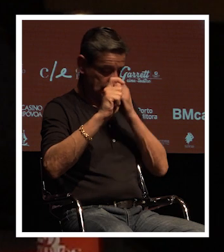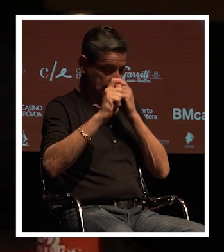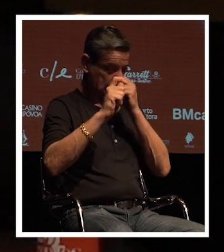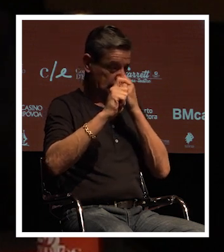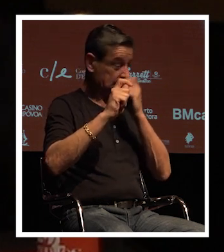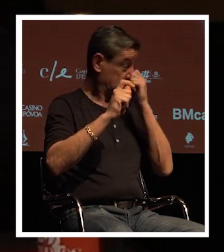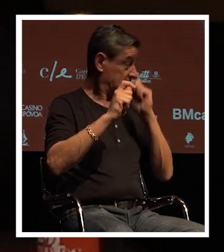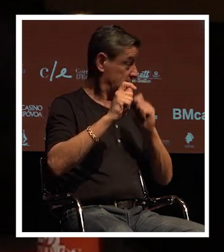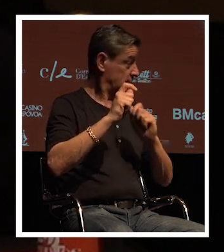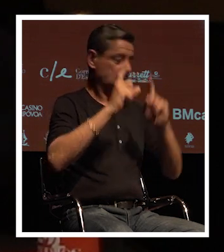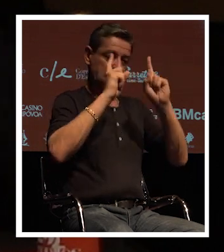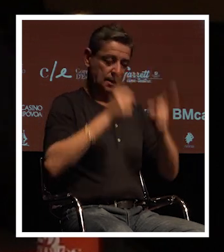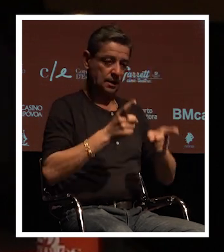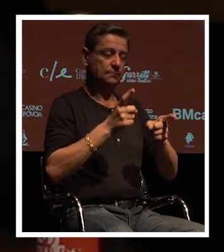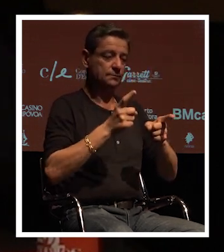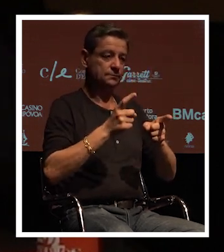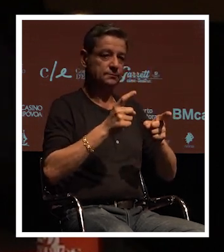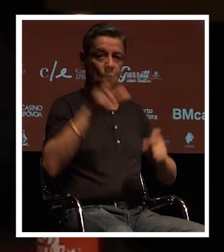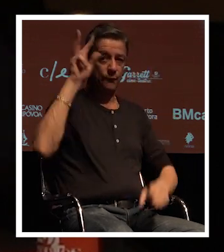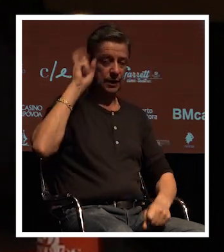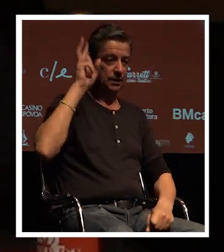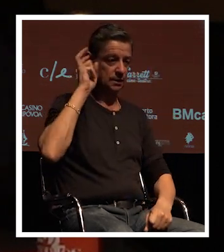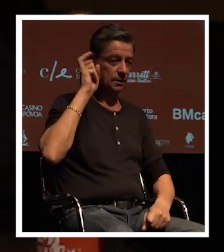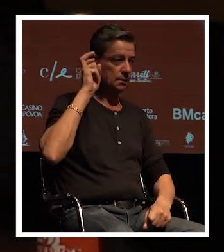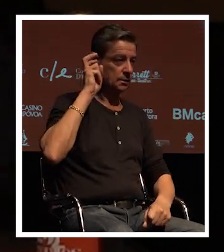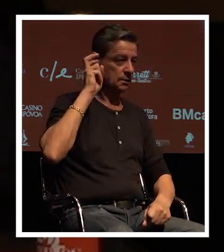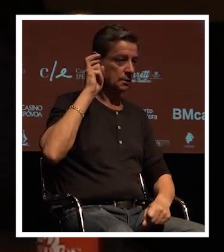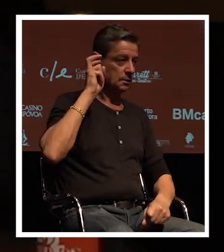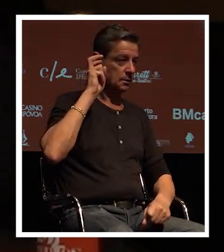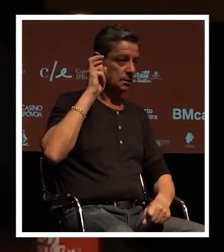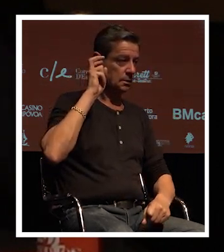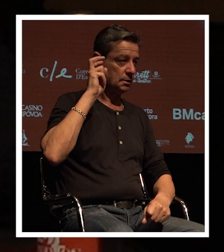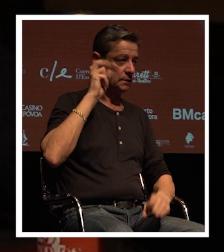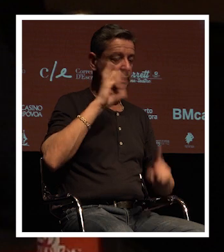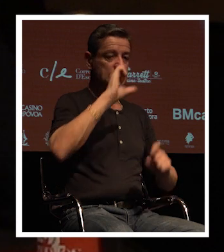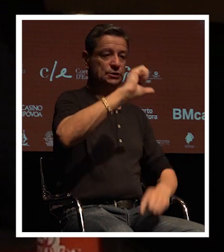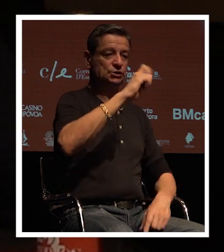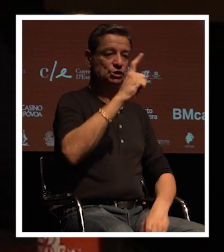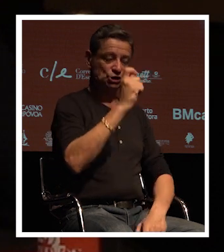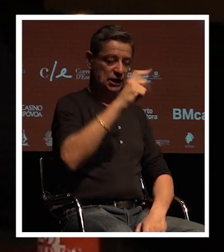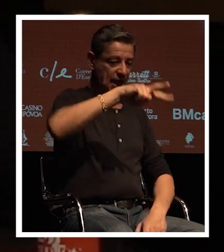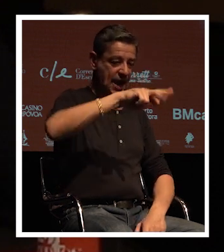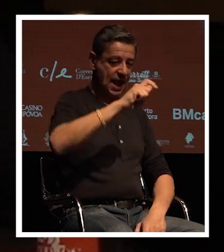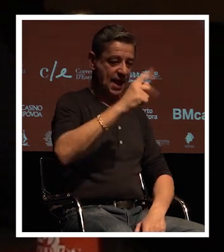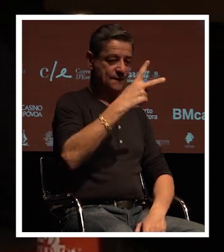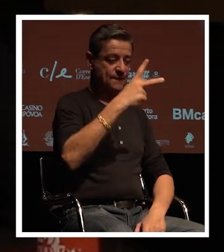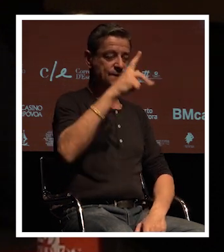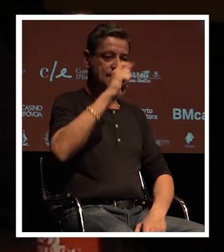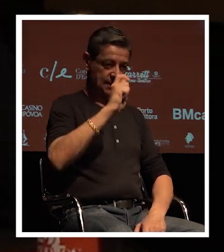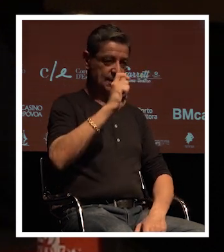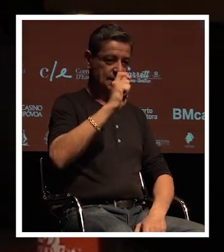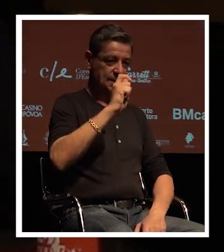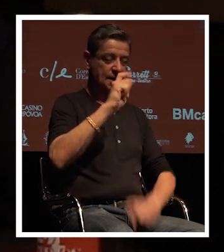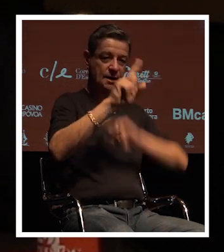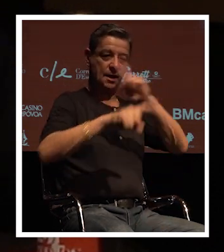porto com eu era mas pronto é H eh em Geneve e depois e